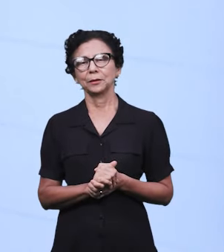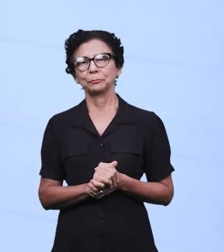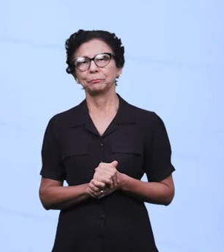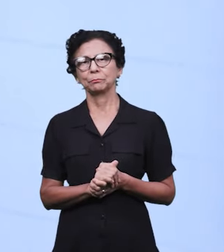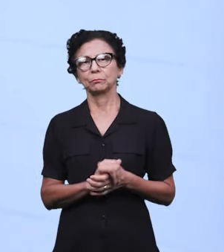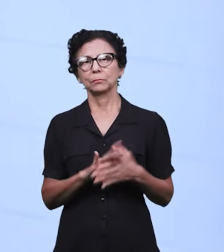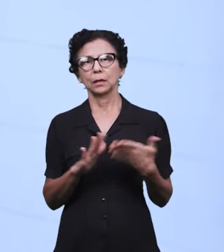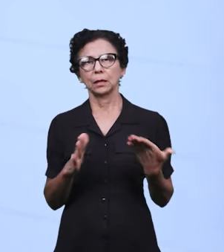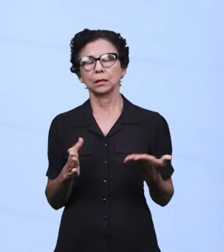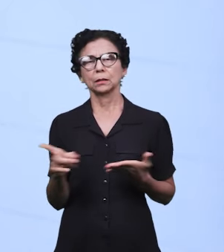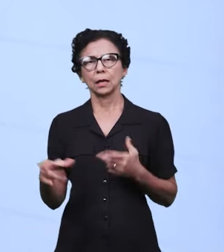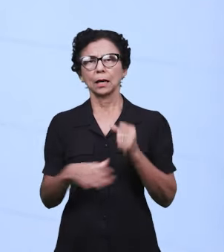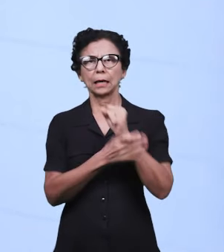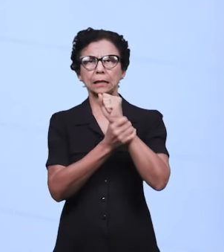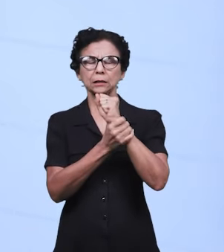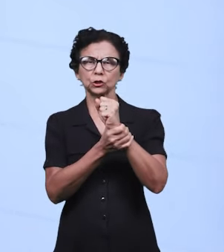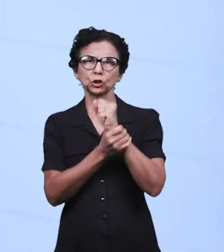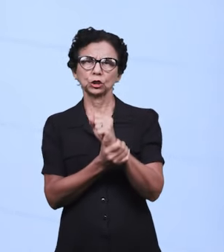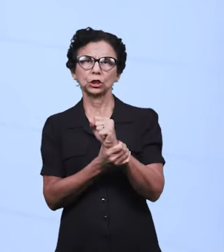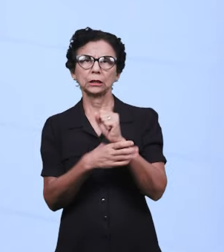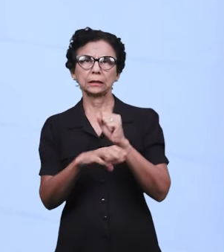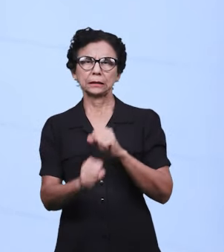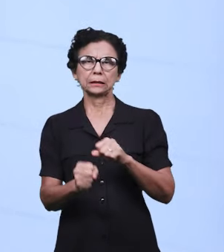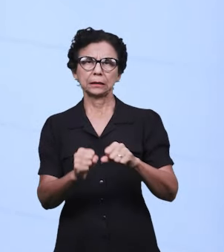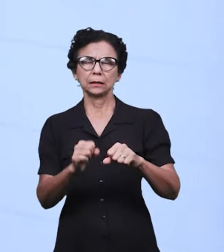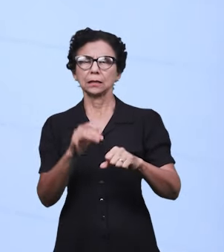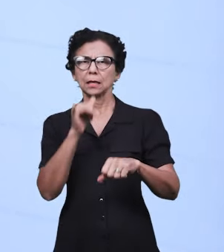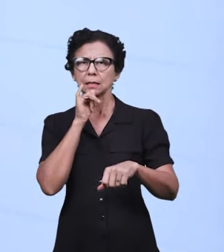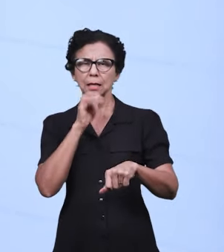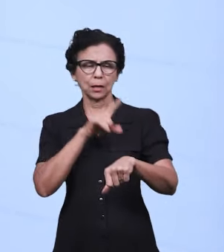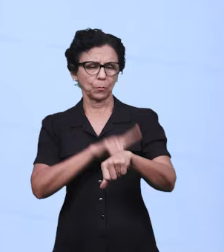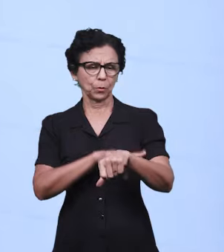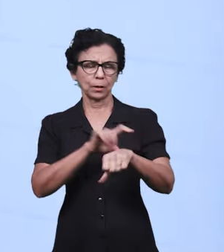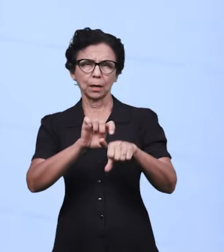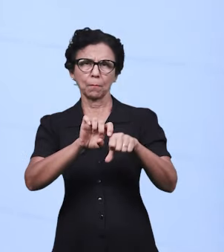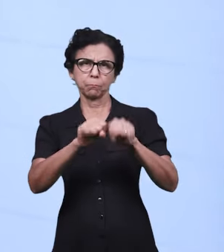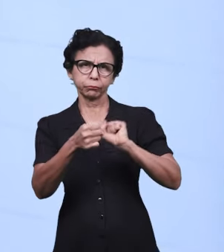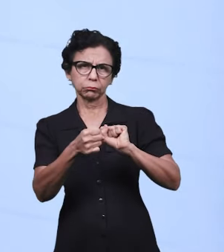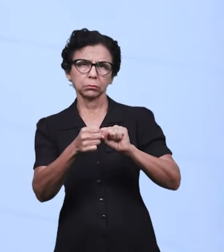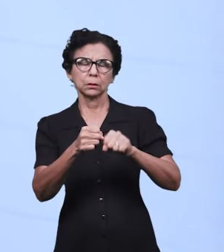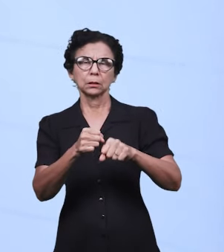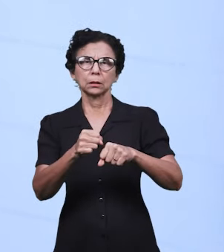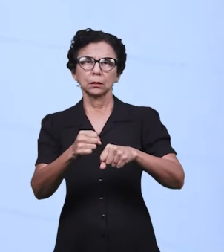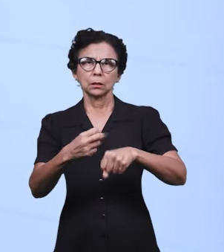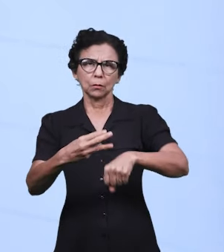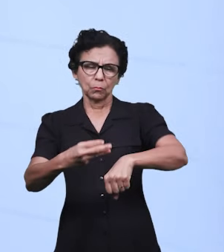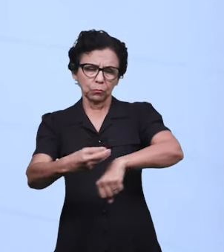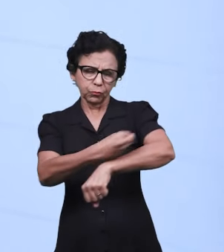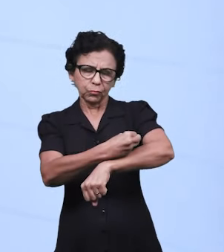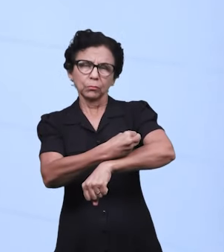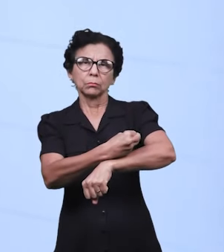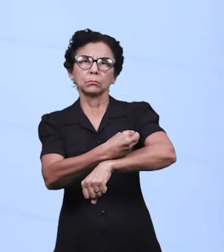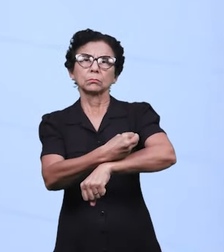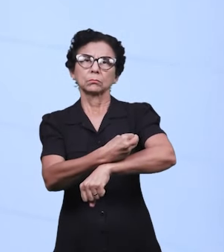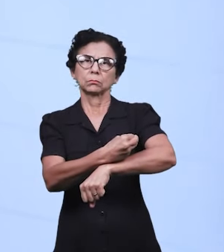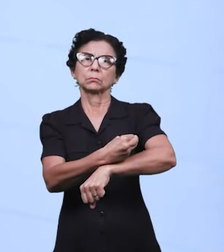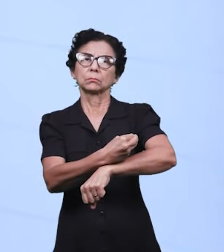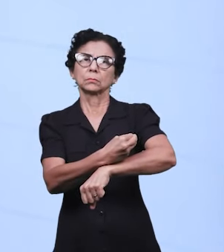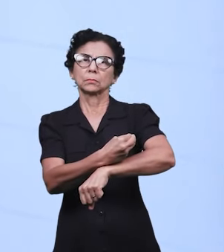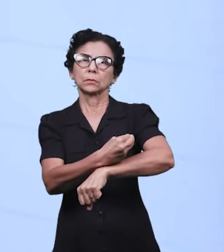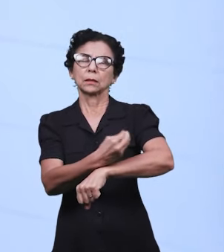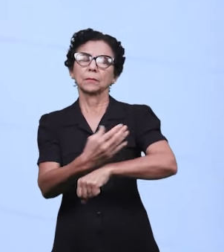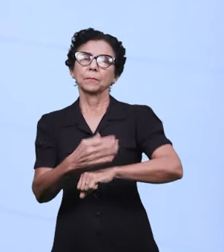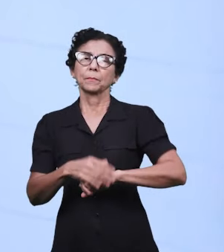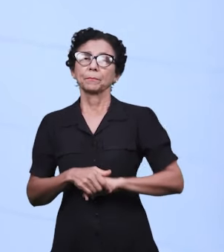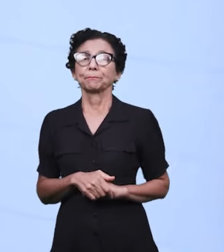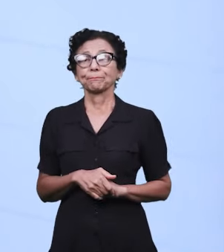é garantido, né, pelo Estatuto da pessoa idosa, né, ao idoso. Quando ele se vê diante de